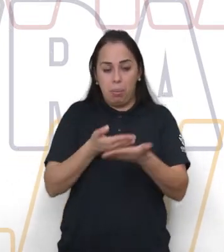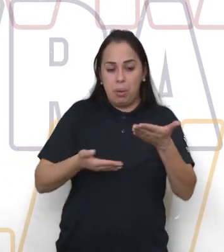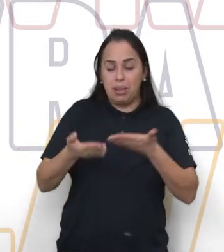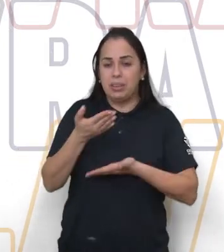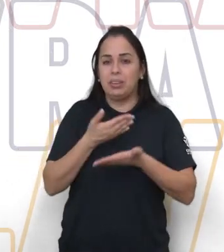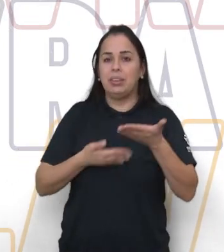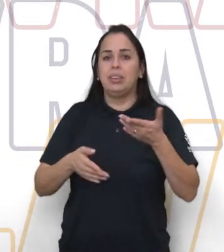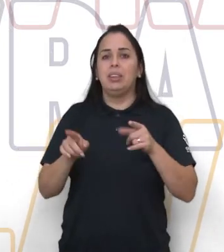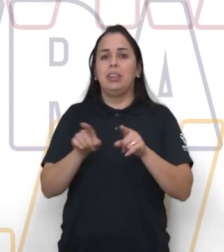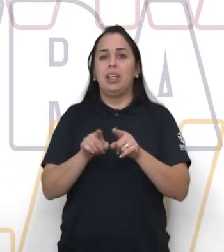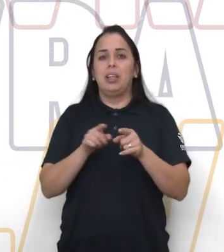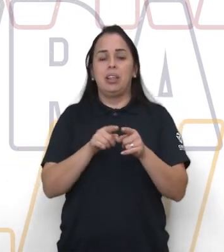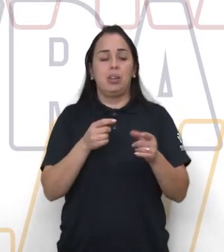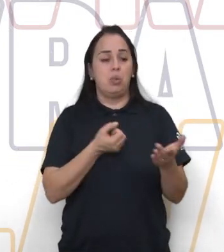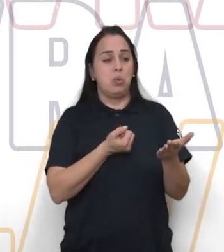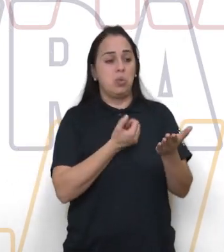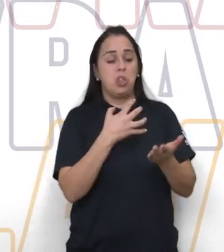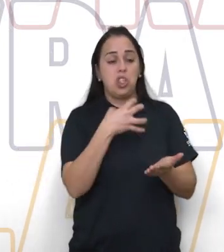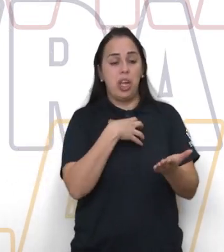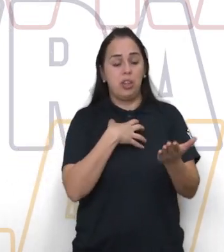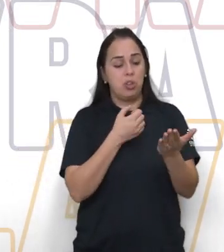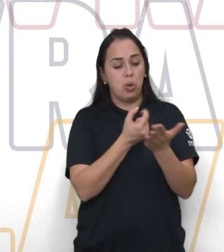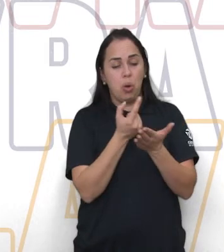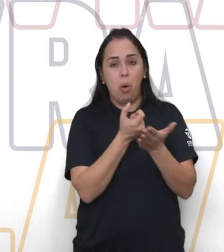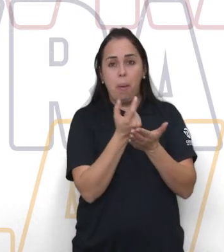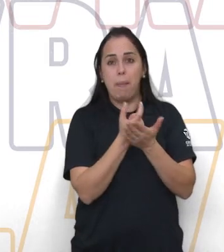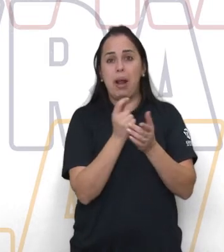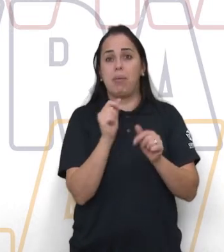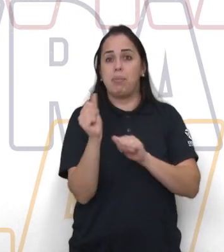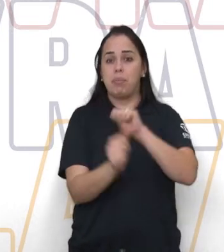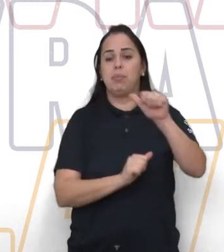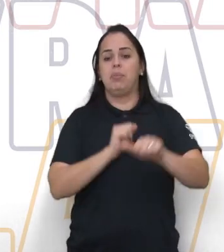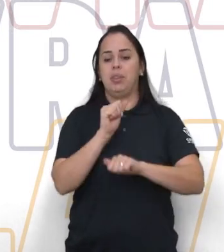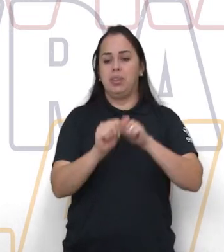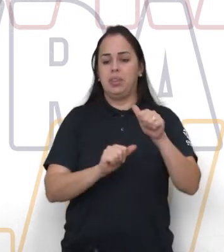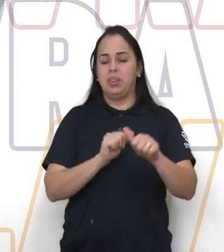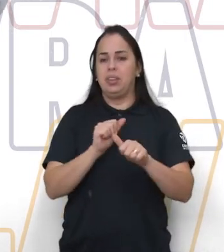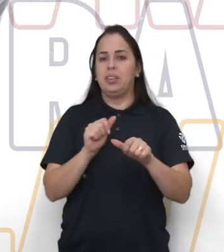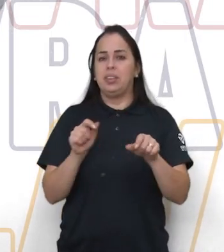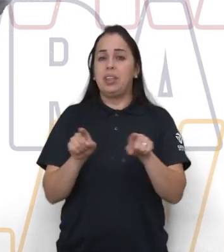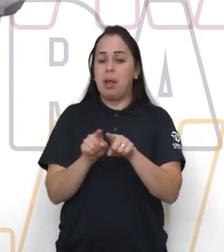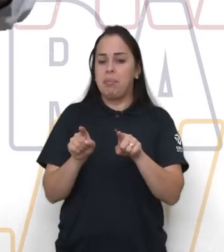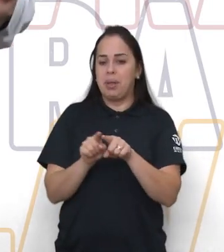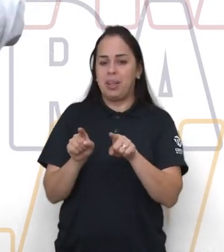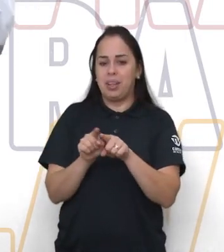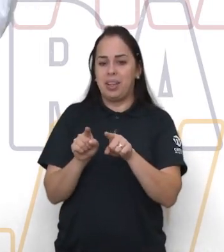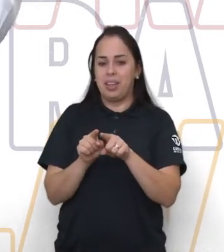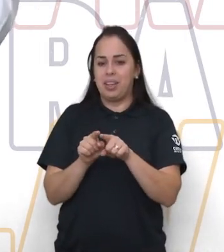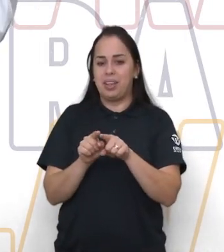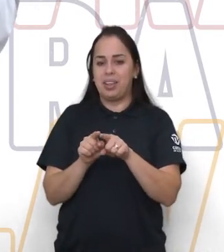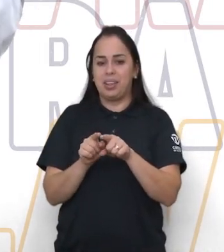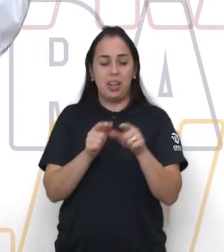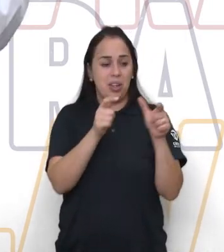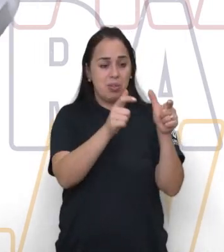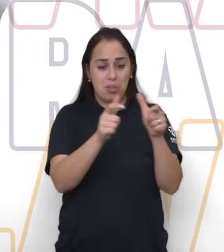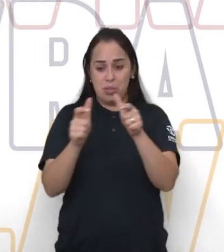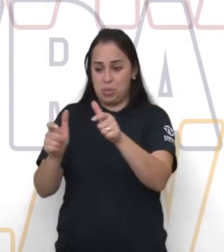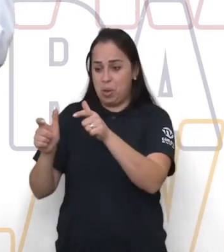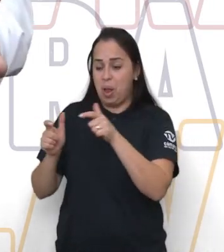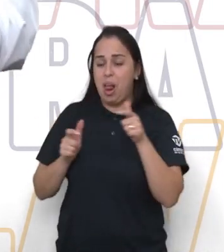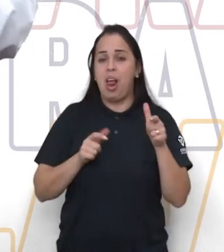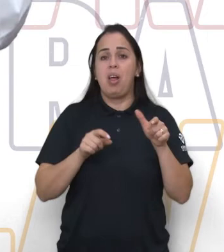compartilhadas é o consumo muda muda a relação de de ocupação das cidades